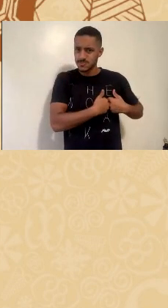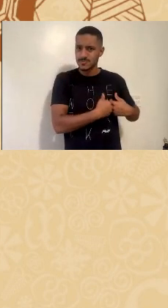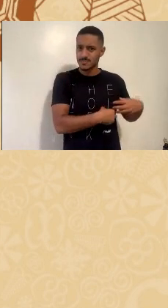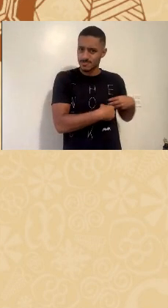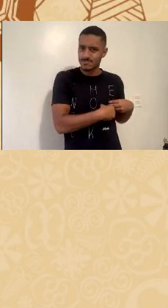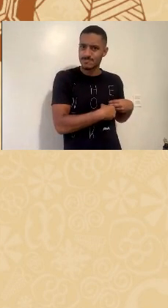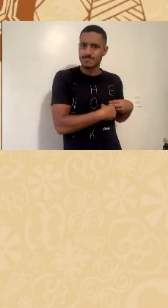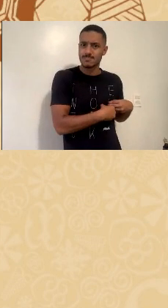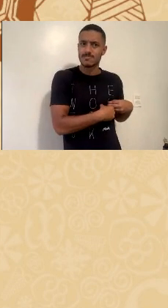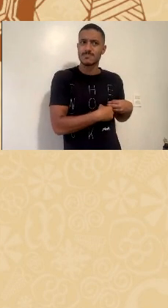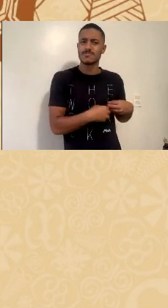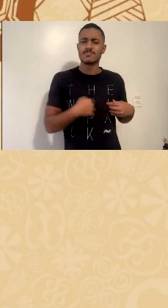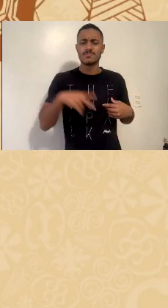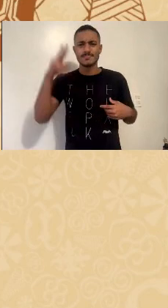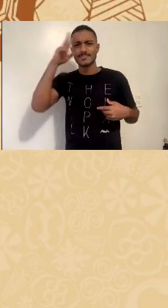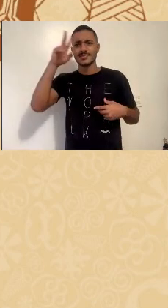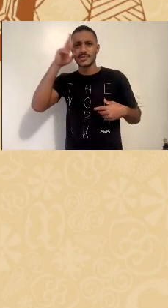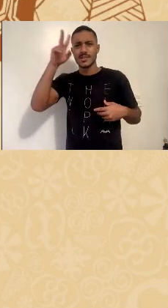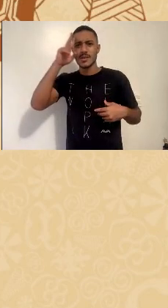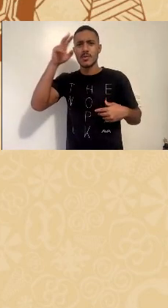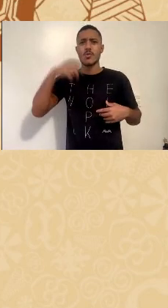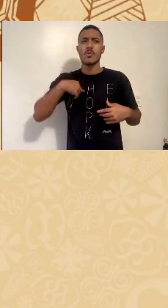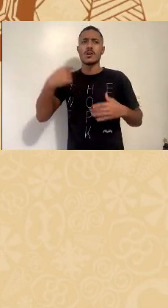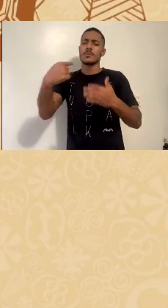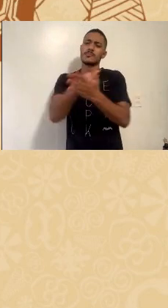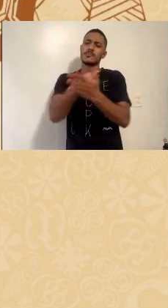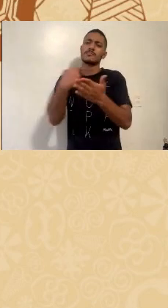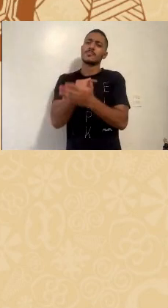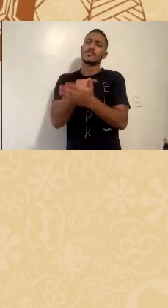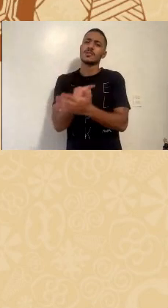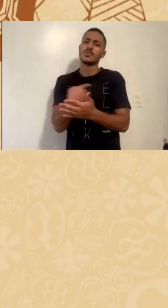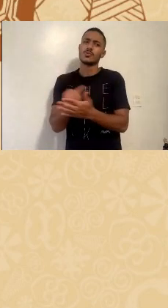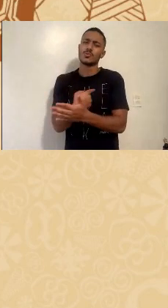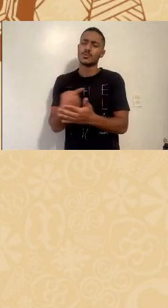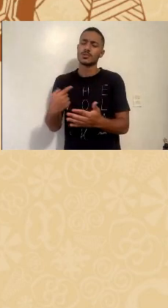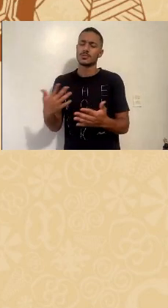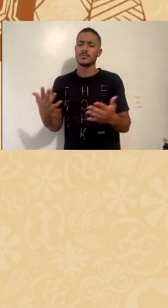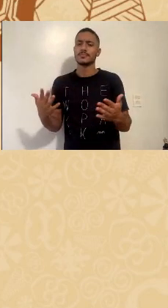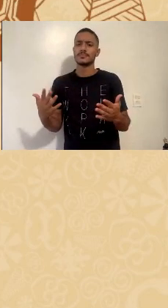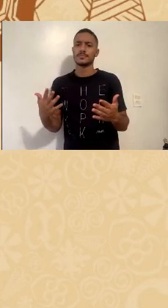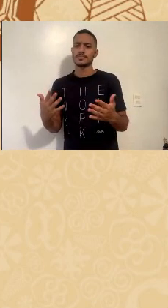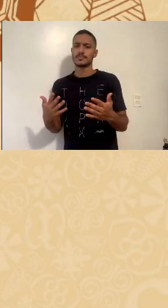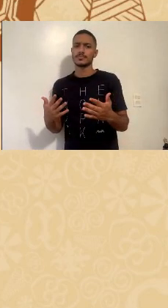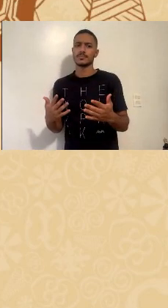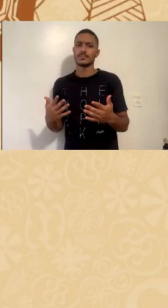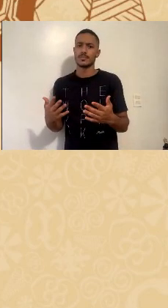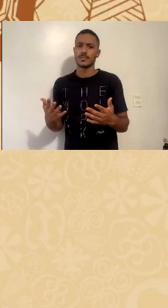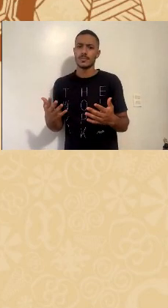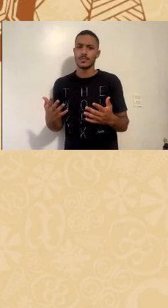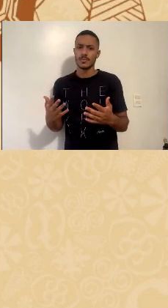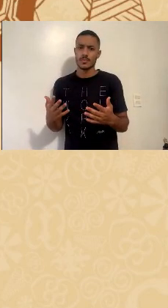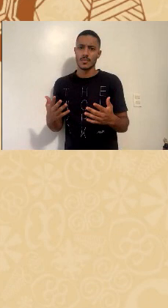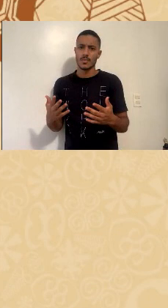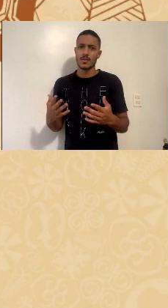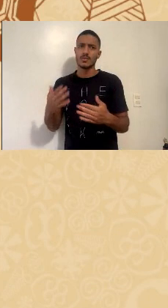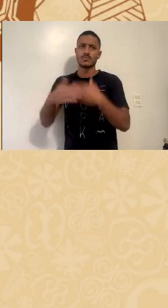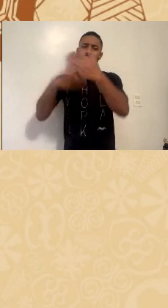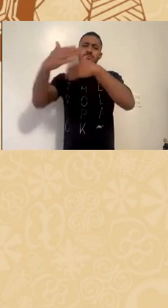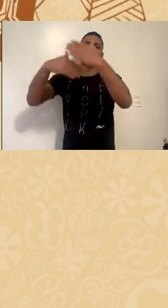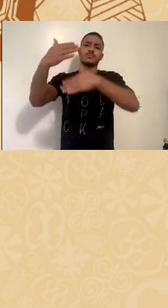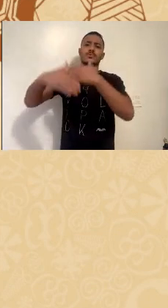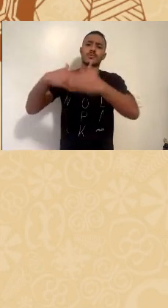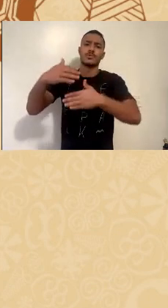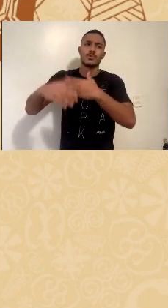me lembrou uma das perguntas que o Rubenilson fez, assim. Acho que, ao longo dos anos, das pesquisas,